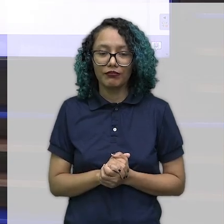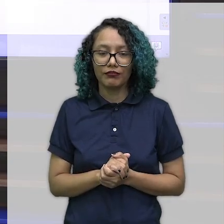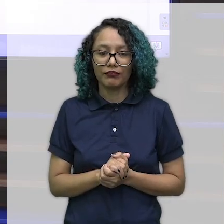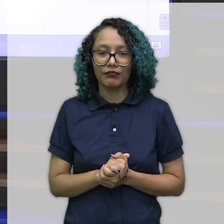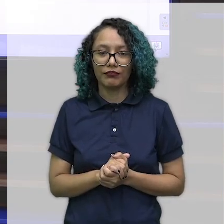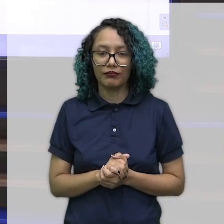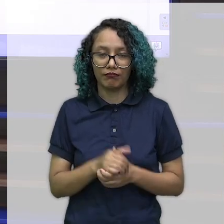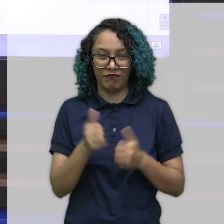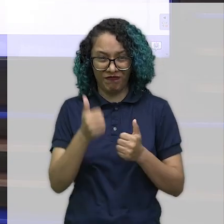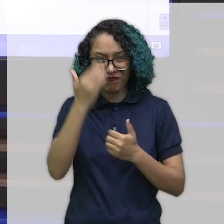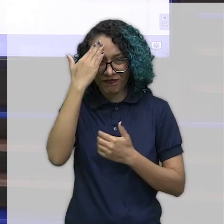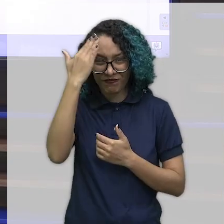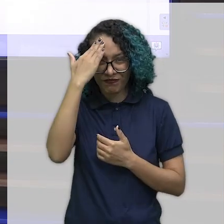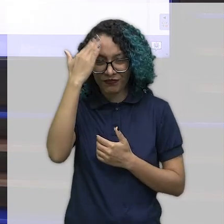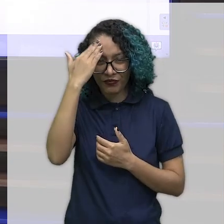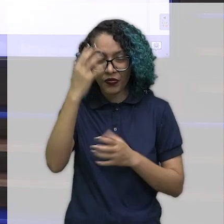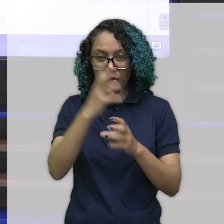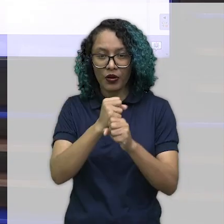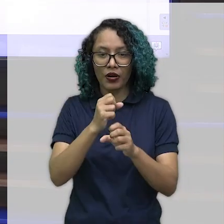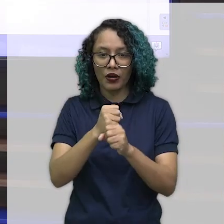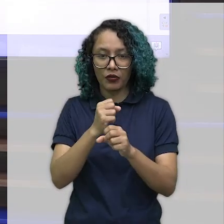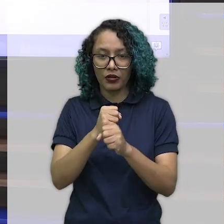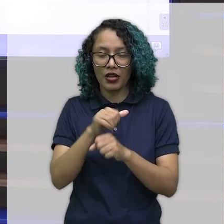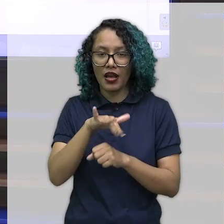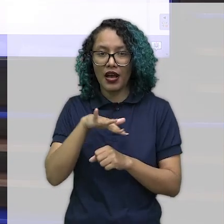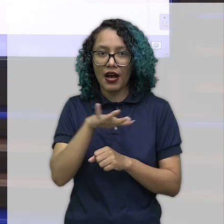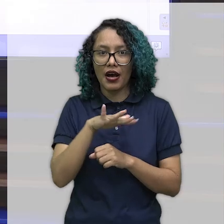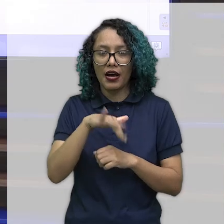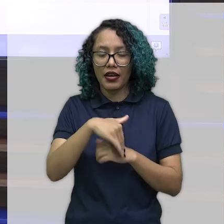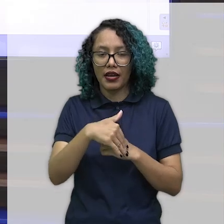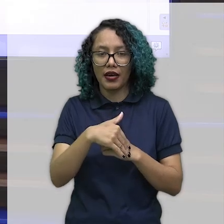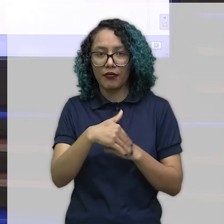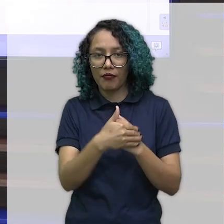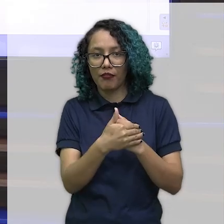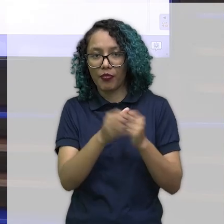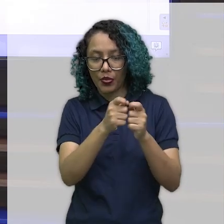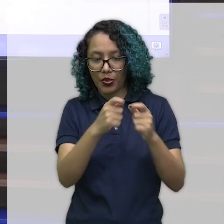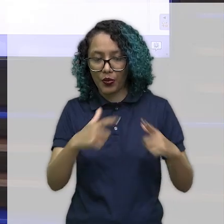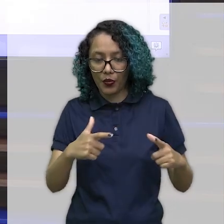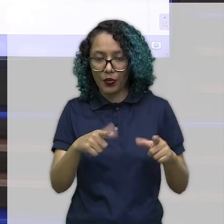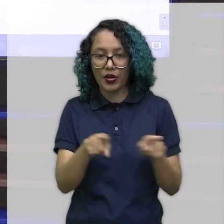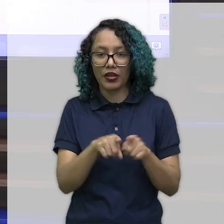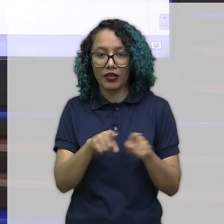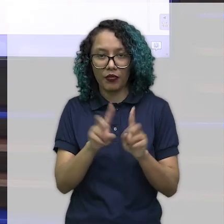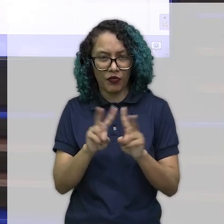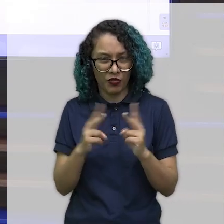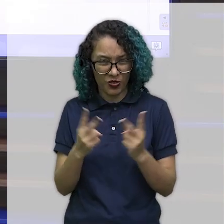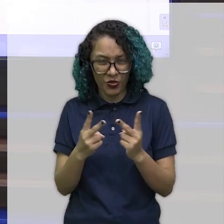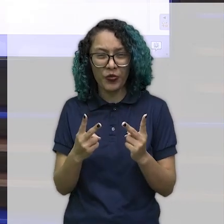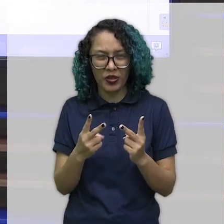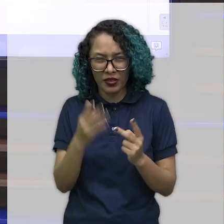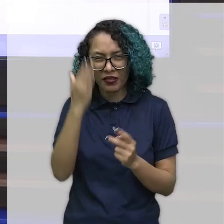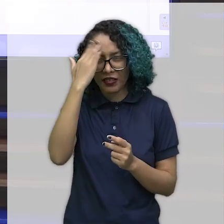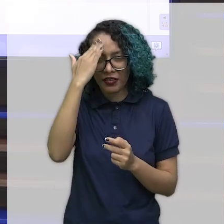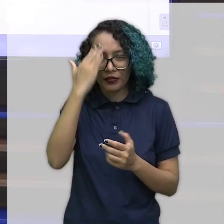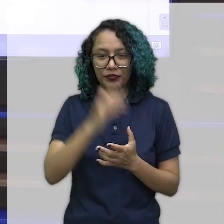pessoal, conseguiram entender como é que se calcula a área do cone e também o seu